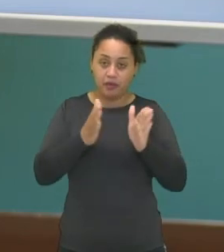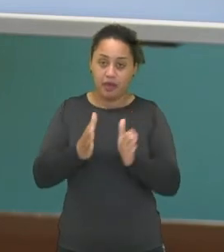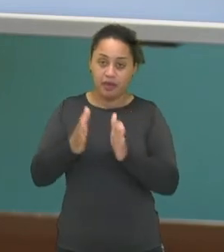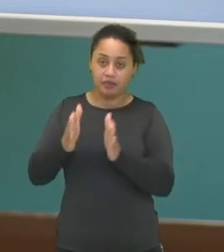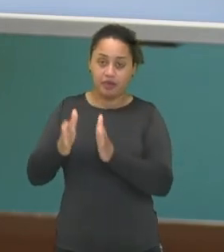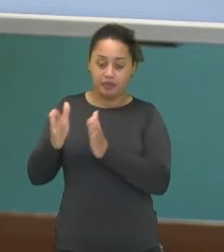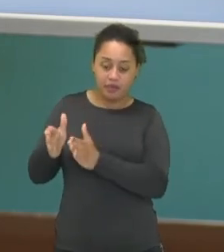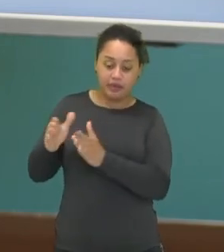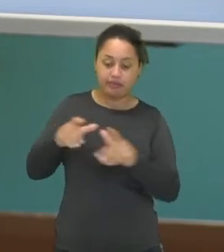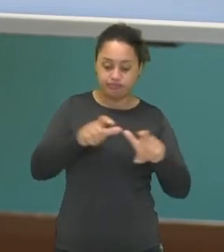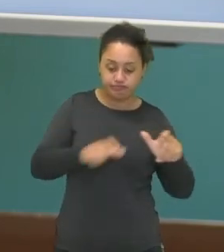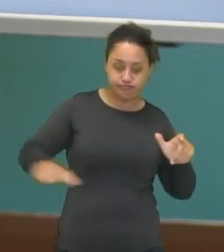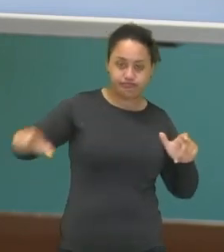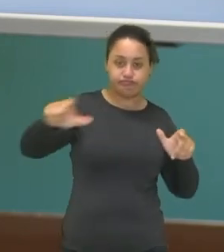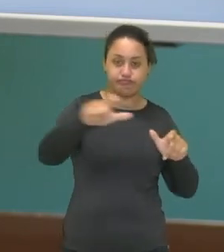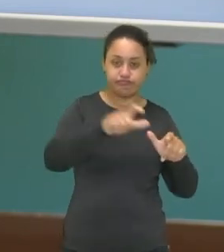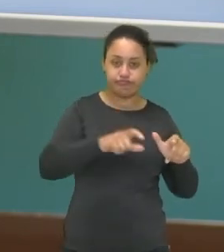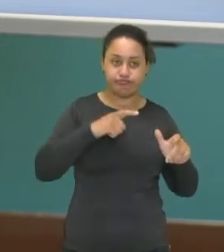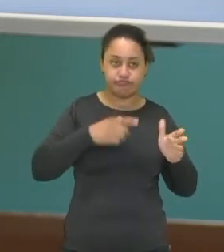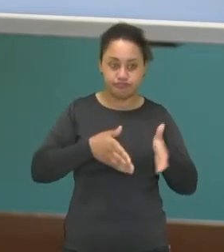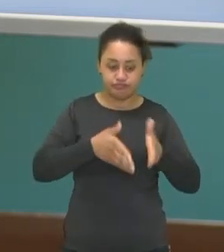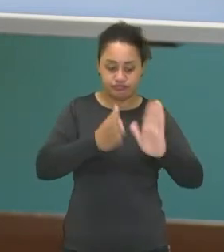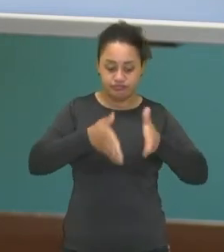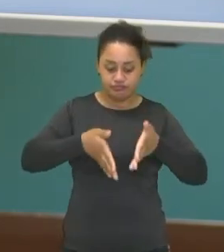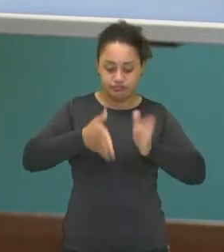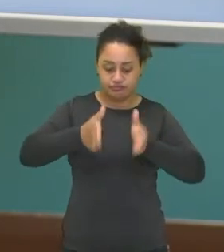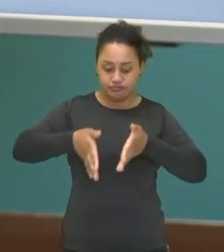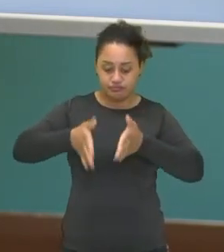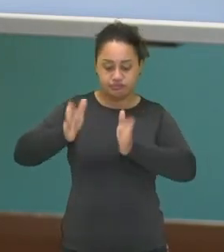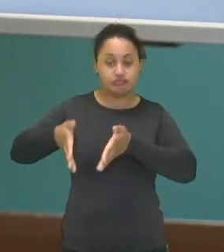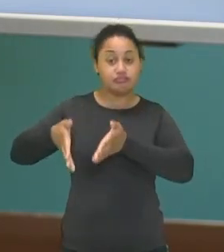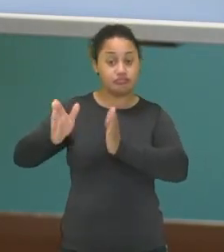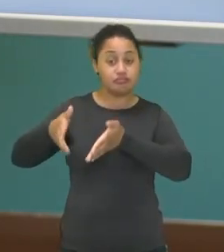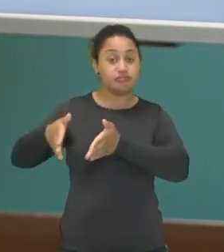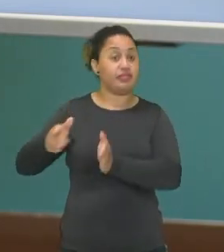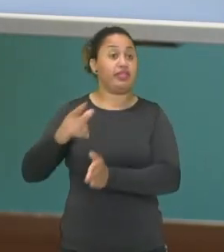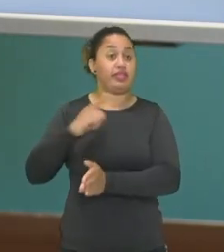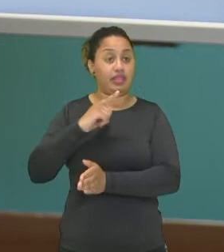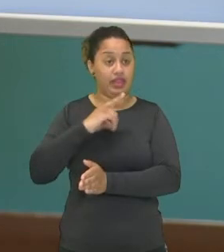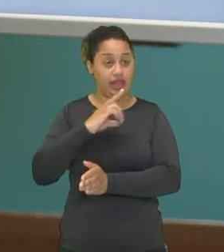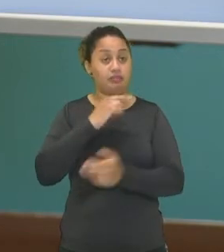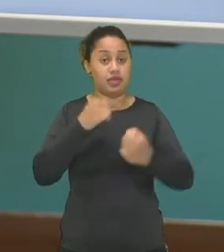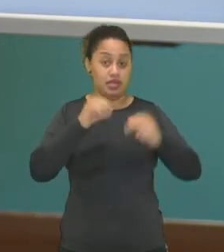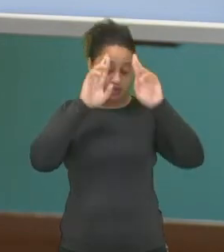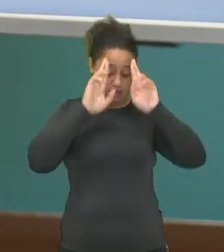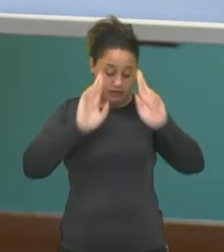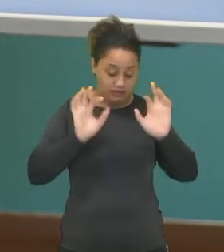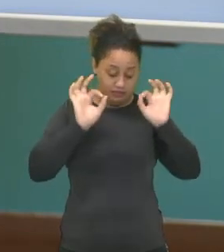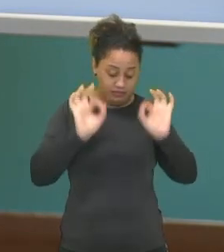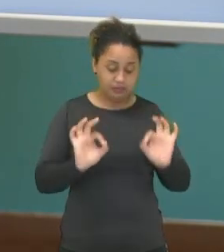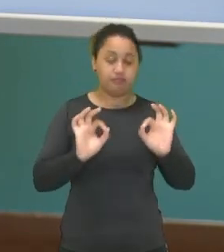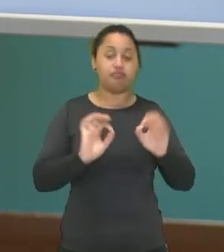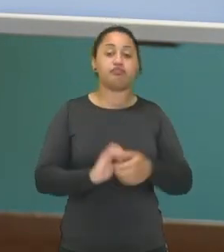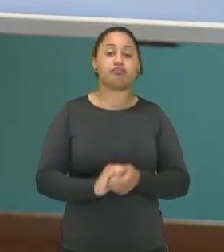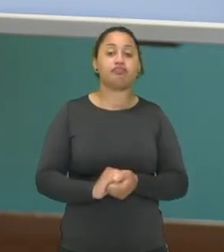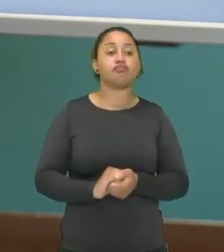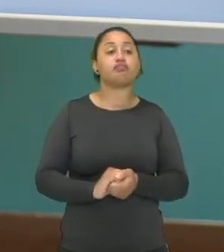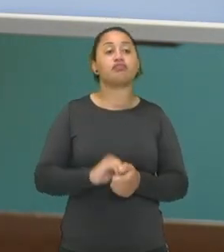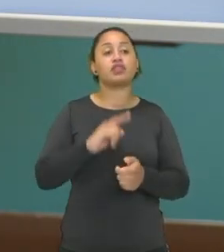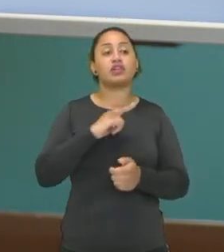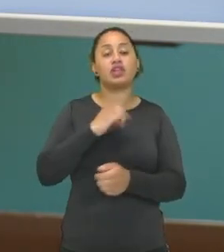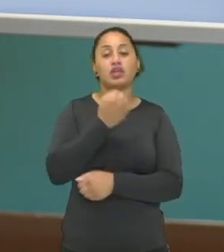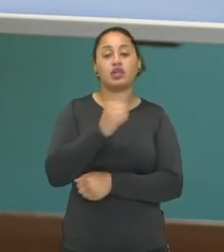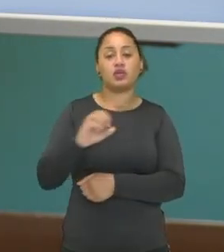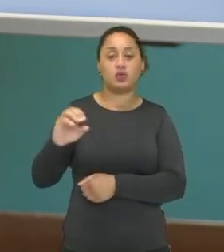400 metros é uma prova raiada. Cada atleta vai correr na sua raia, também? E nos 800